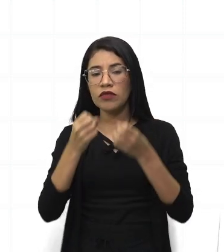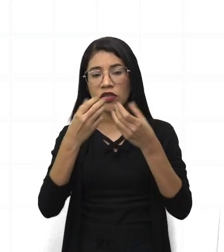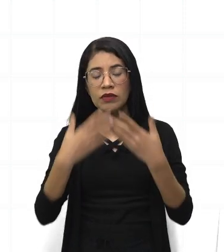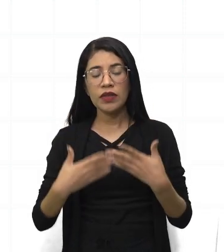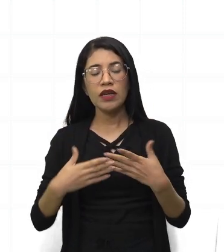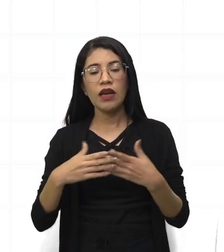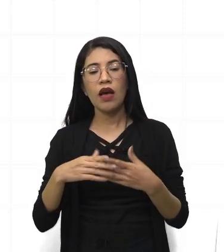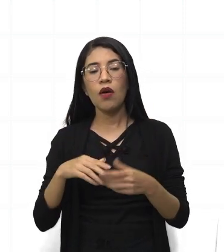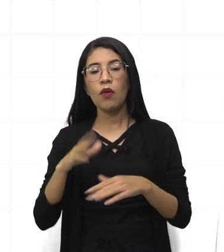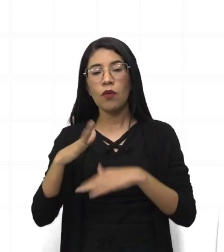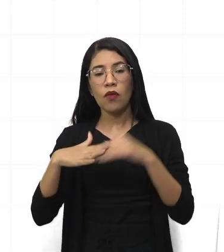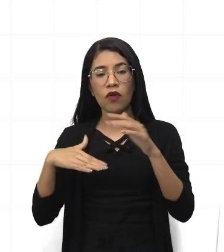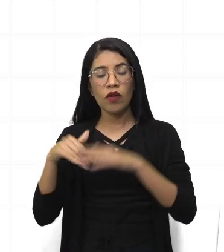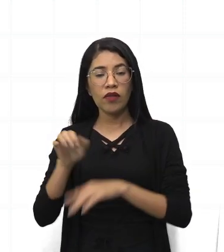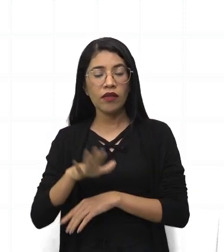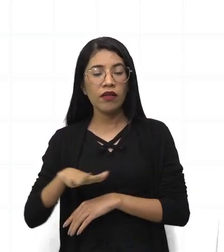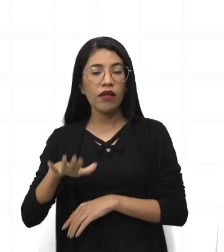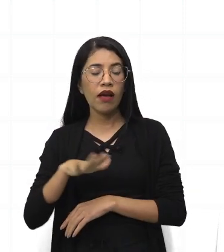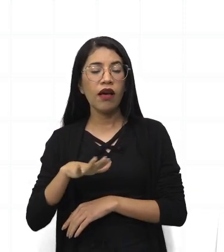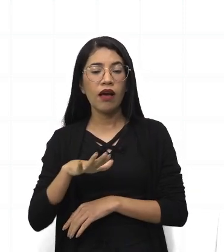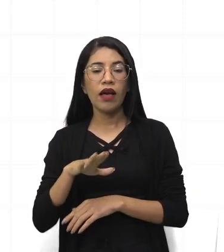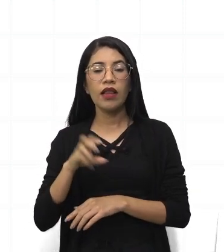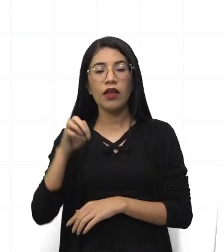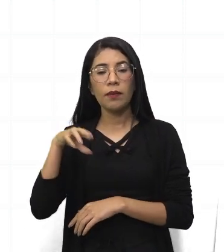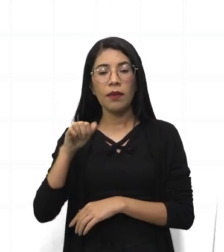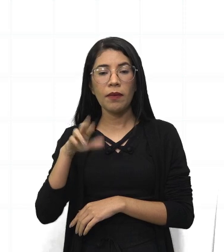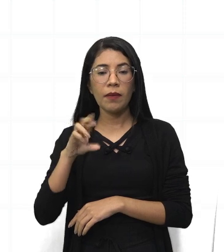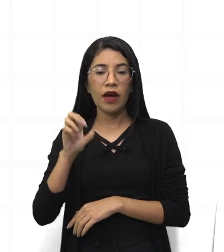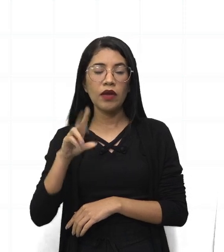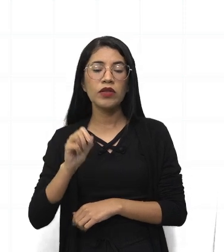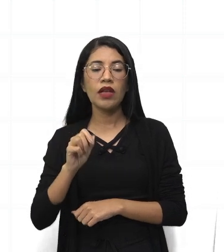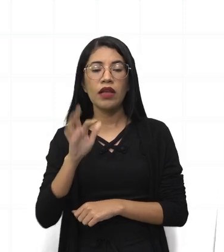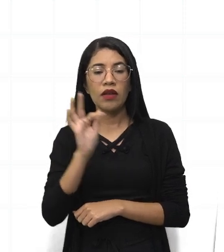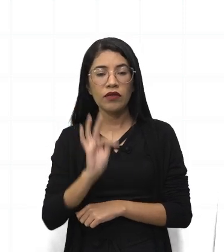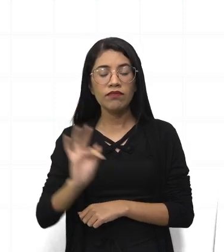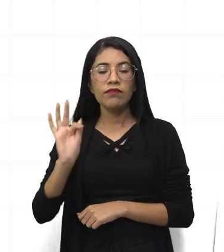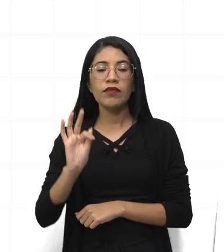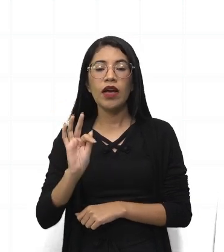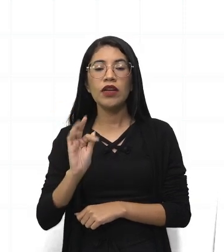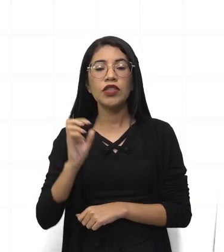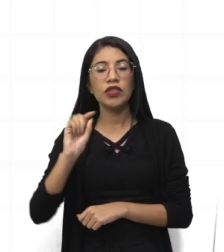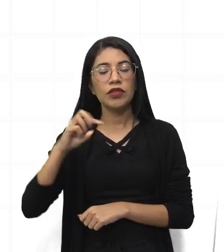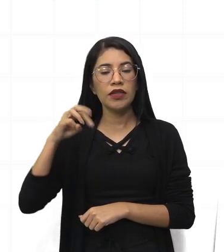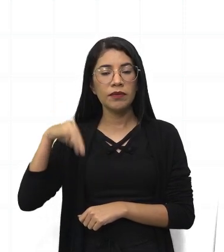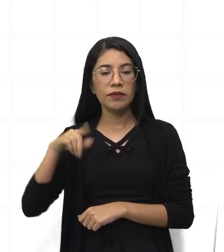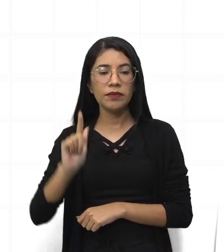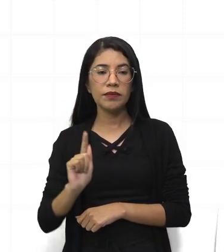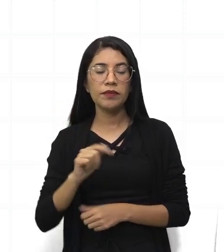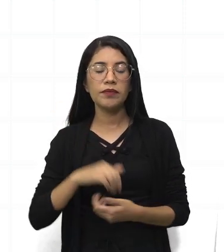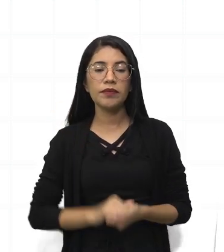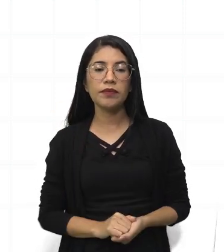o zoólogo Marcos Rodrigues, da Universidade Federal de Minas Gerais.